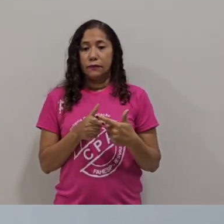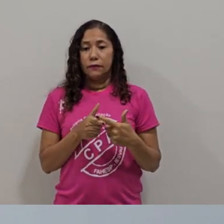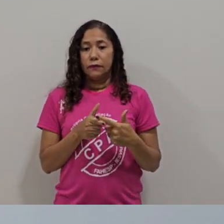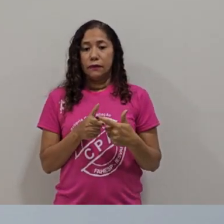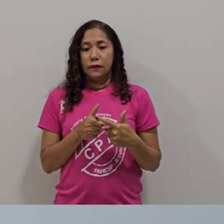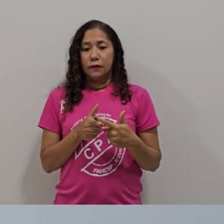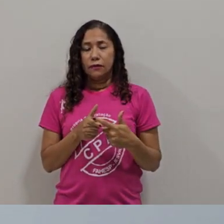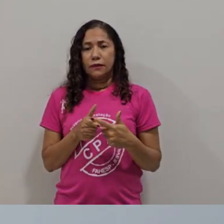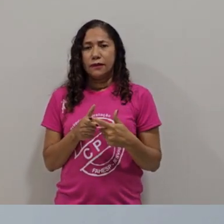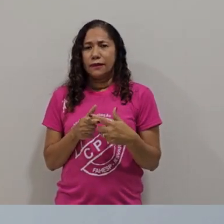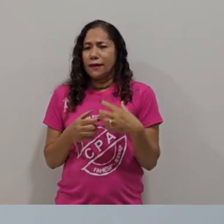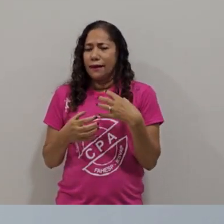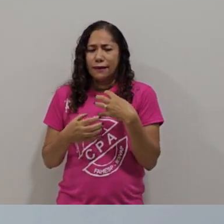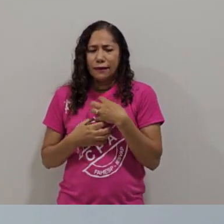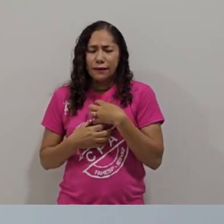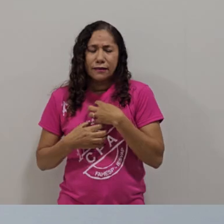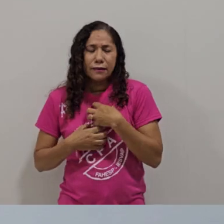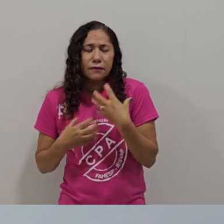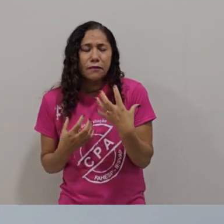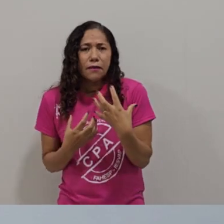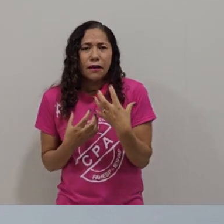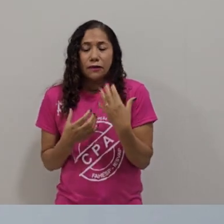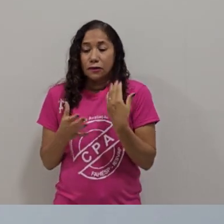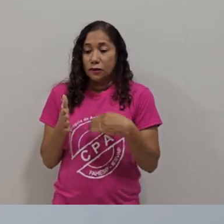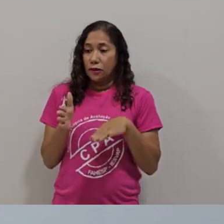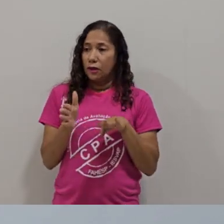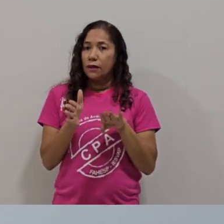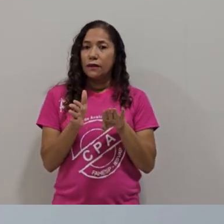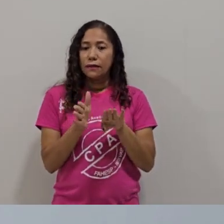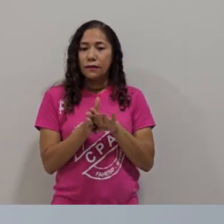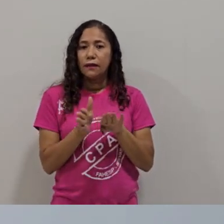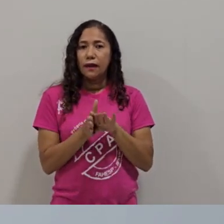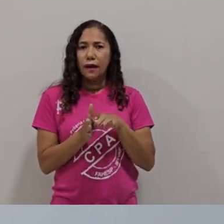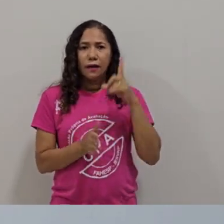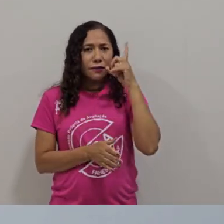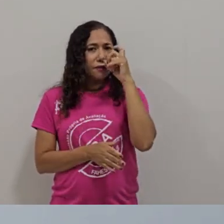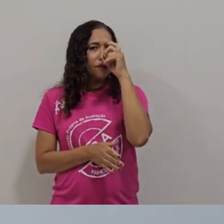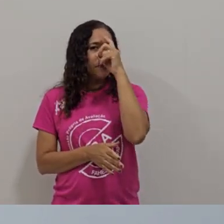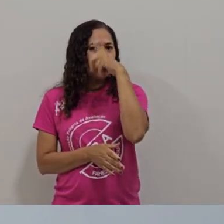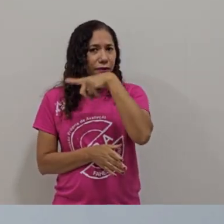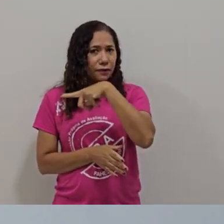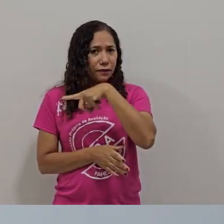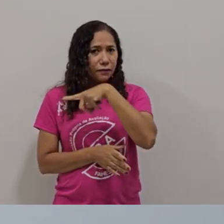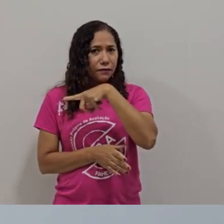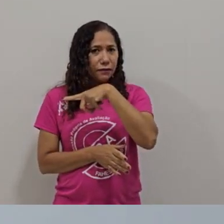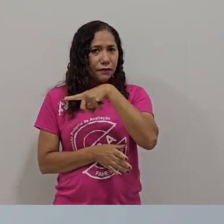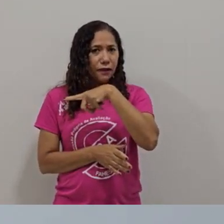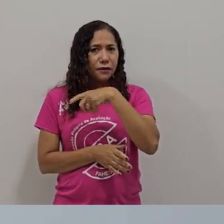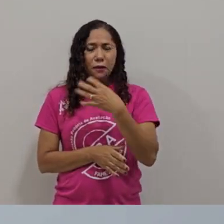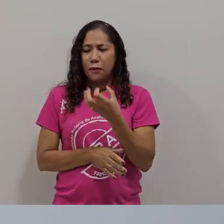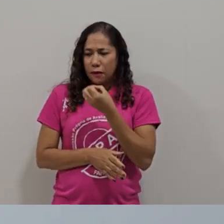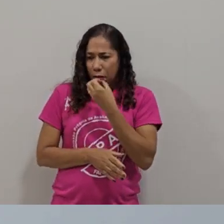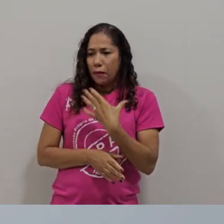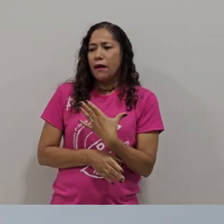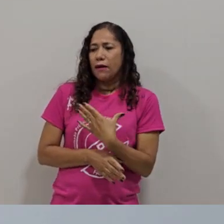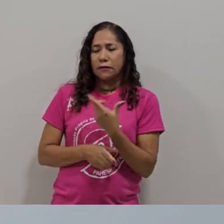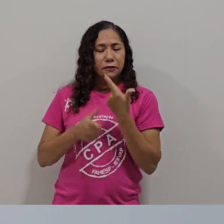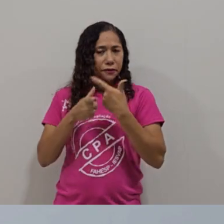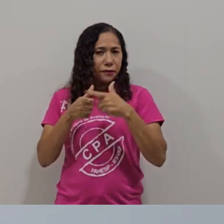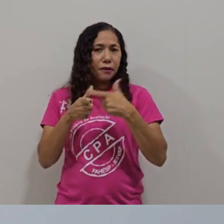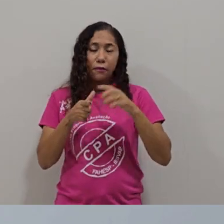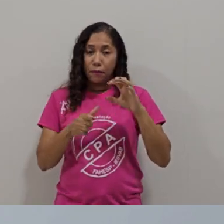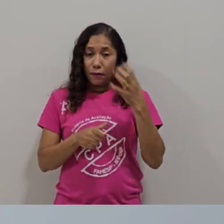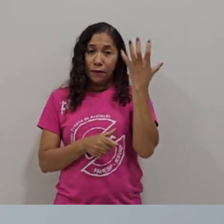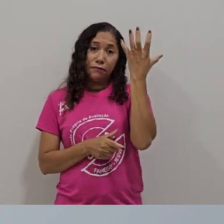claro, você já está fragilizado. A pessoa que chega lá no ambiente de delegacia, dificilmente, vai lá porque está tudo bem, aconteceu algum